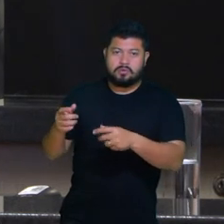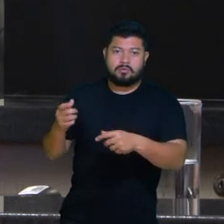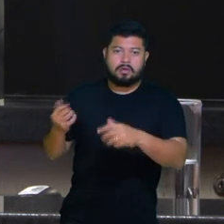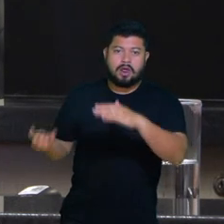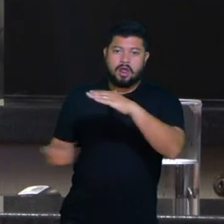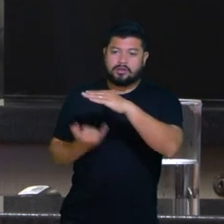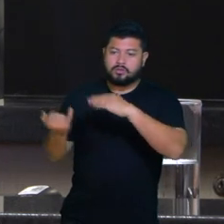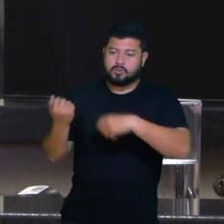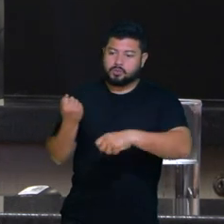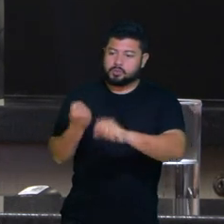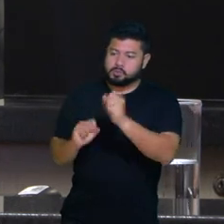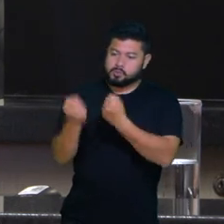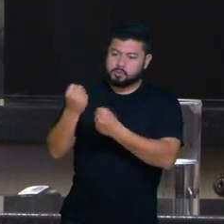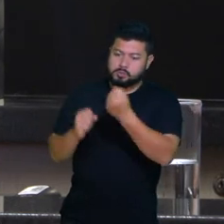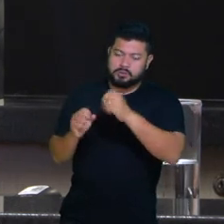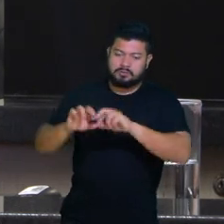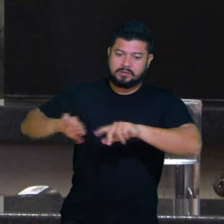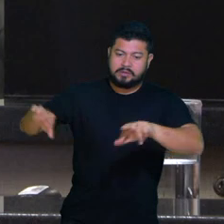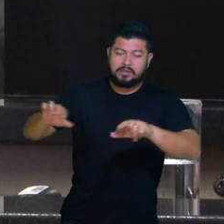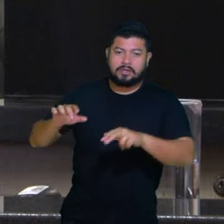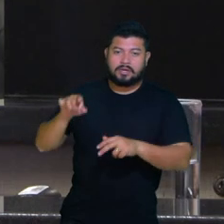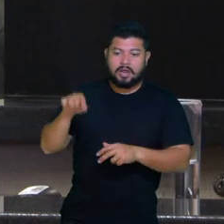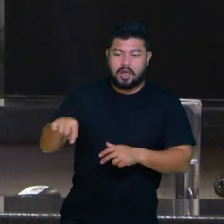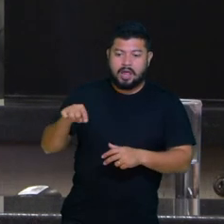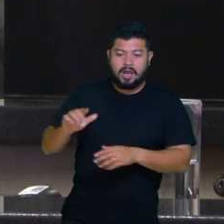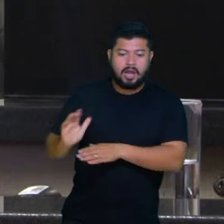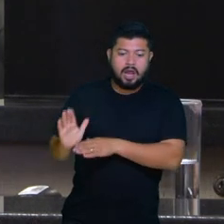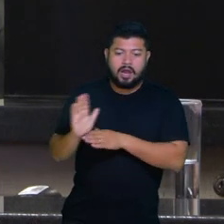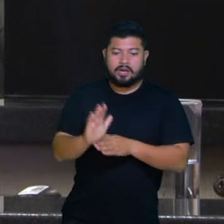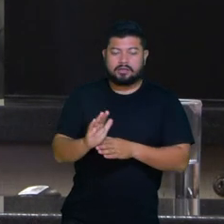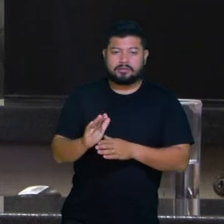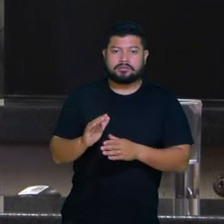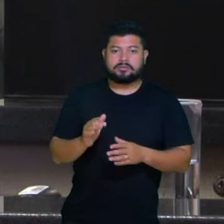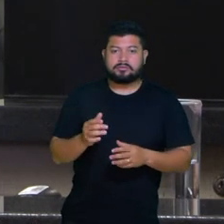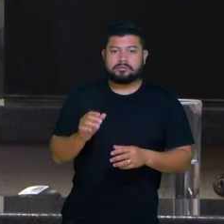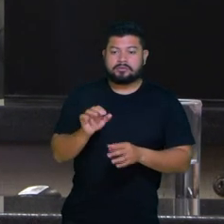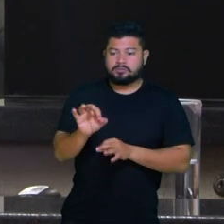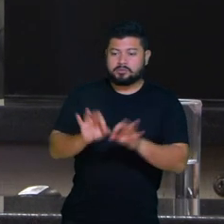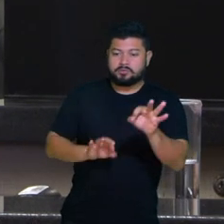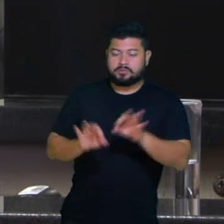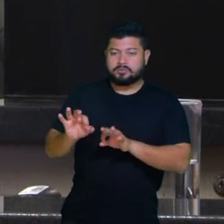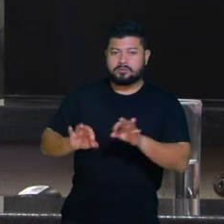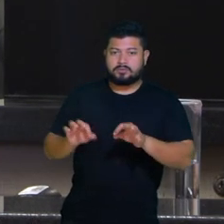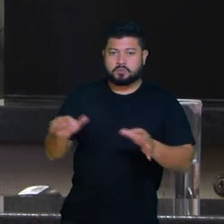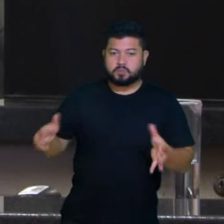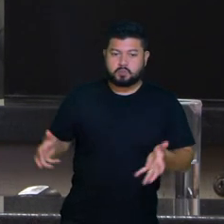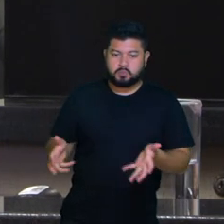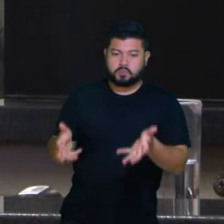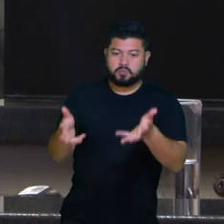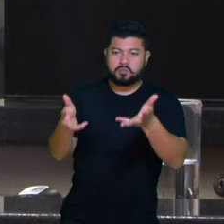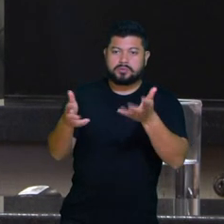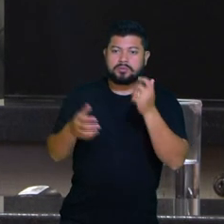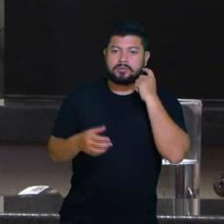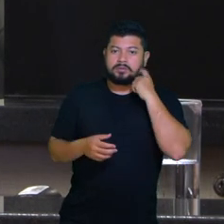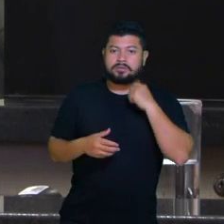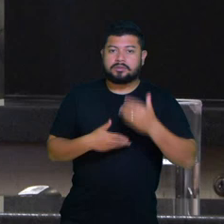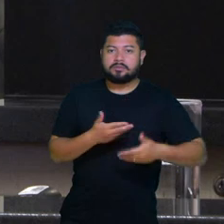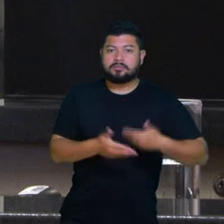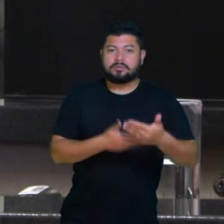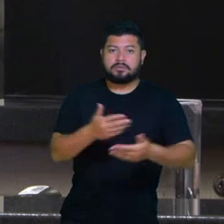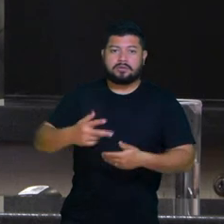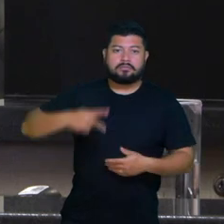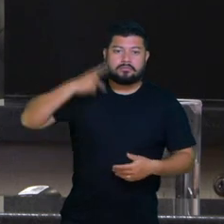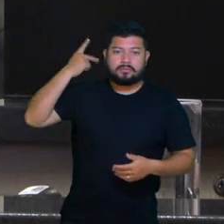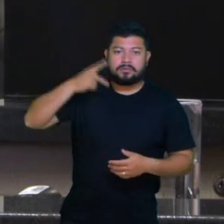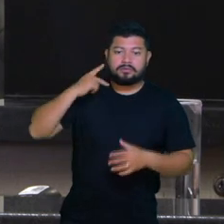motor organizador né Eh e propulsor das das dos processos políticos né no